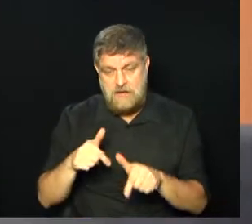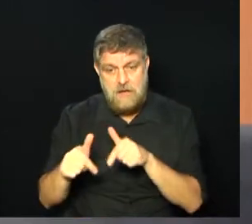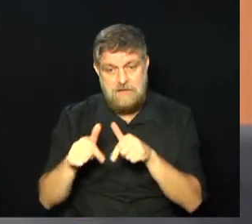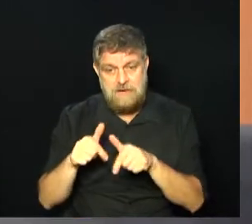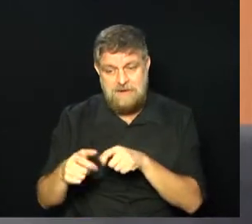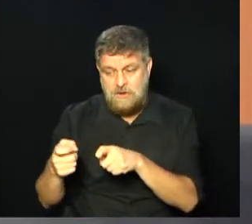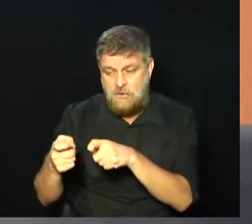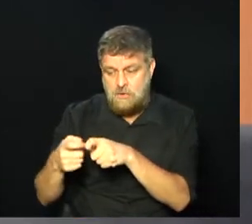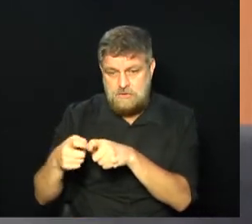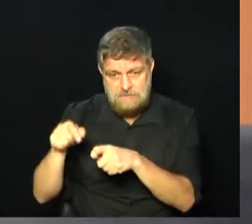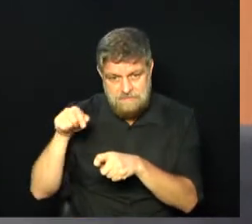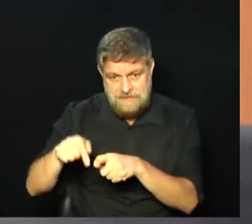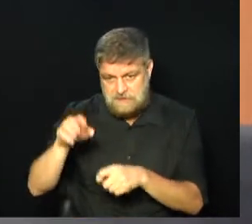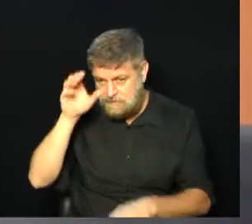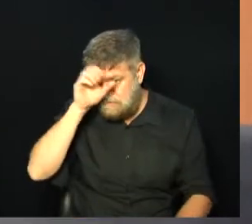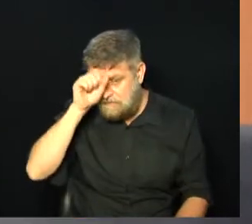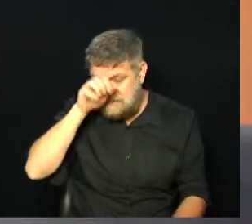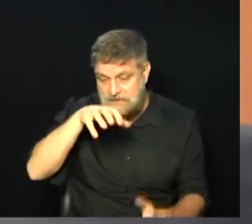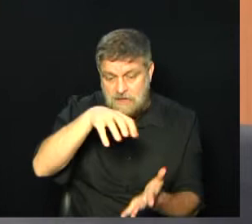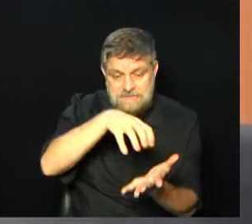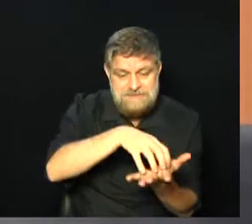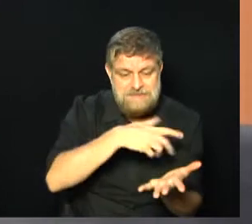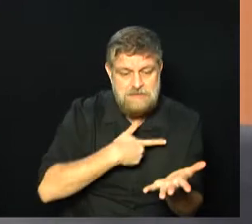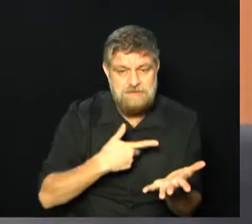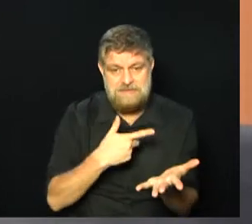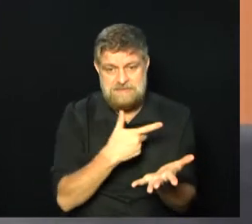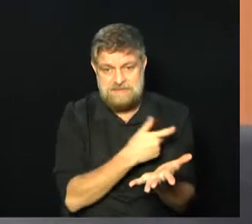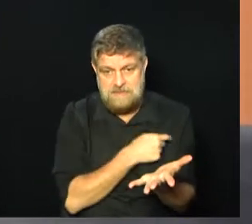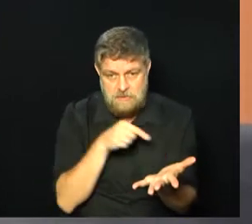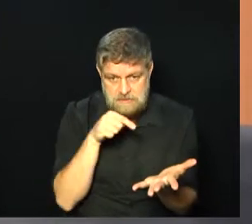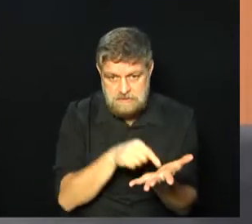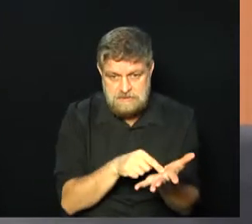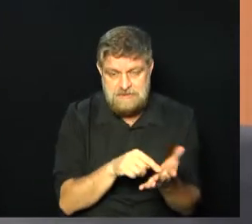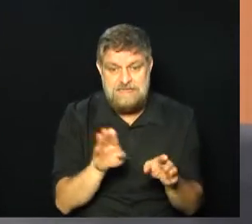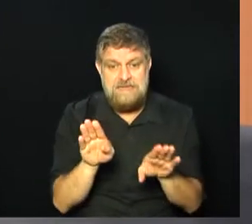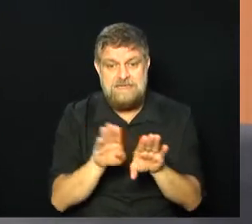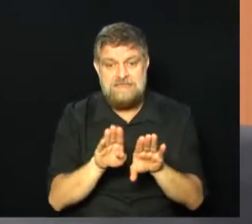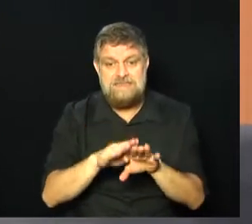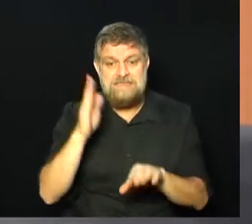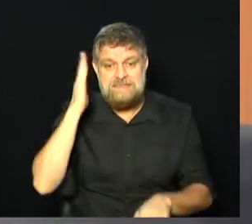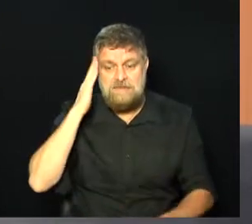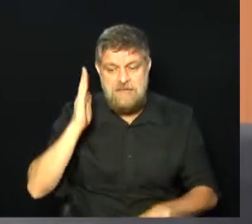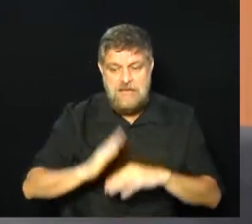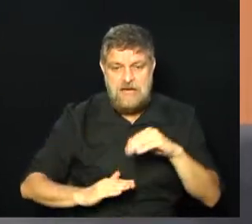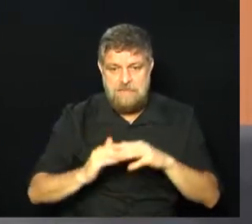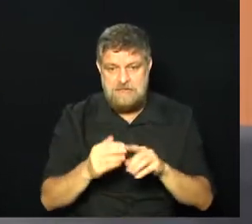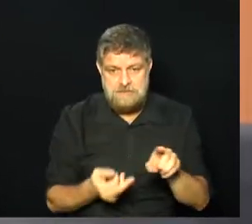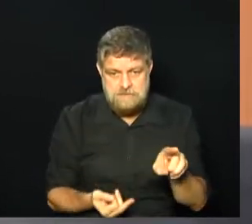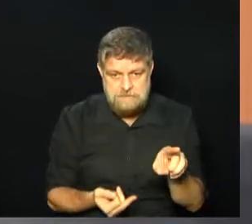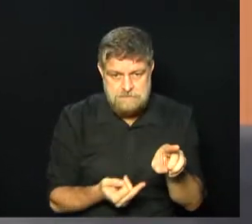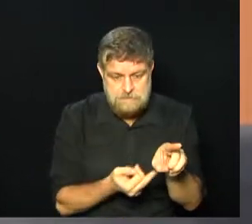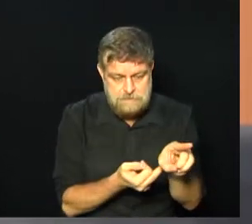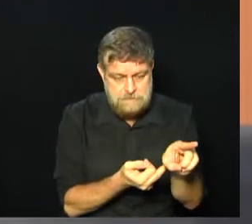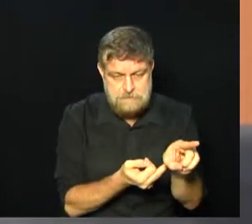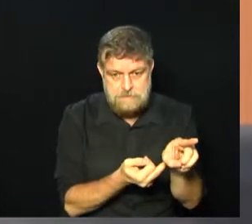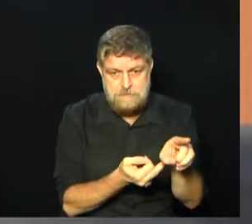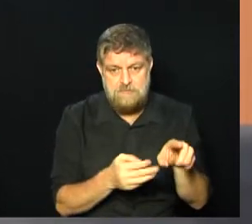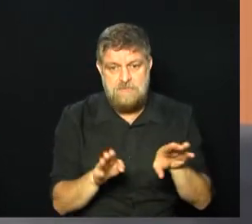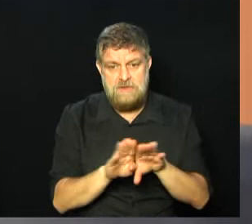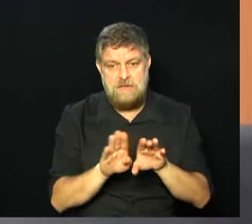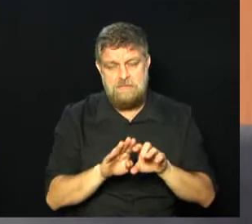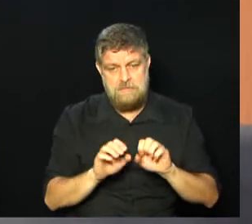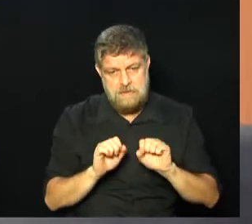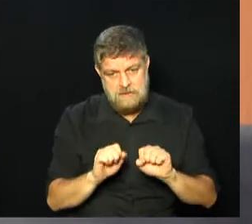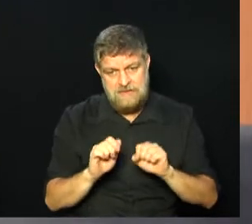médicos dos centros de saúde para fazer o exame de toque, ou mesmo aqueles que não querem fazer esse tipo de exame, eles